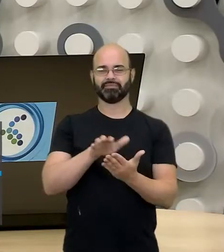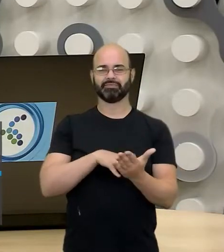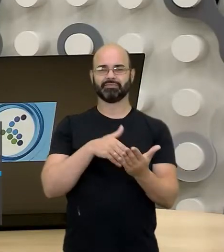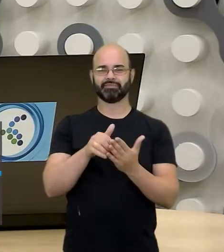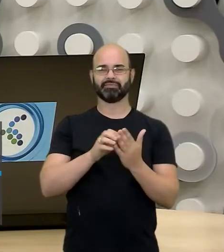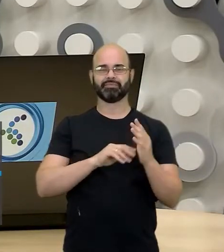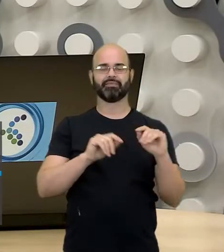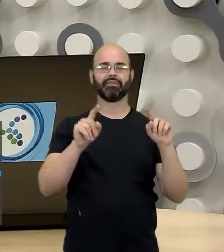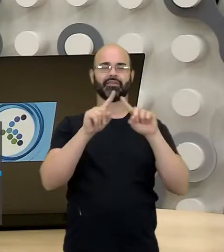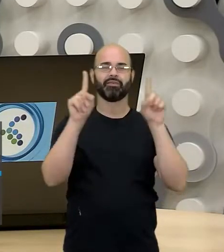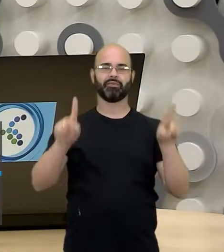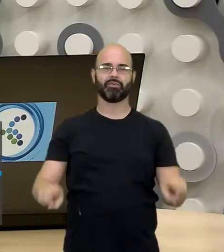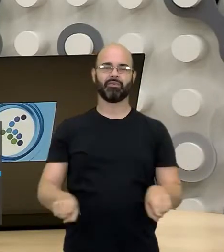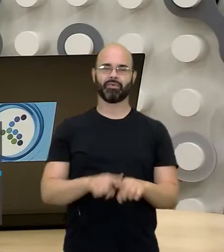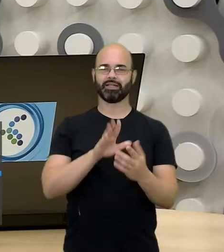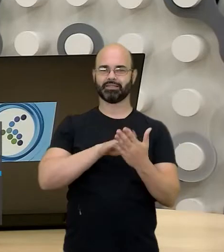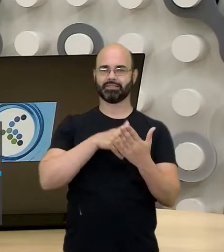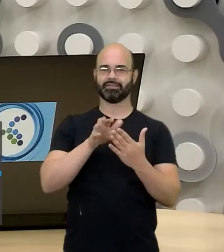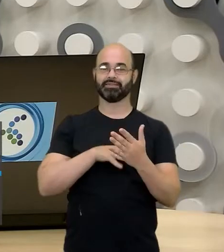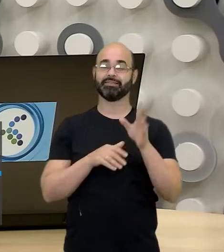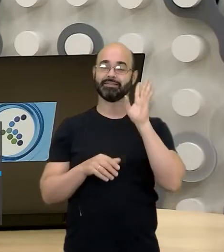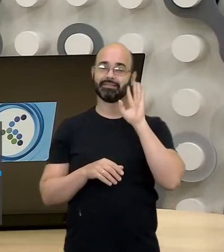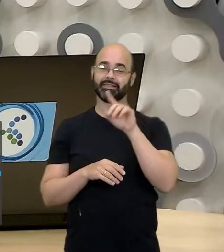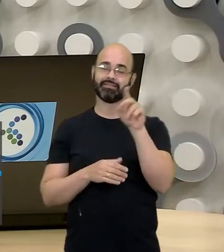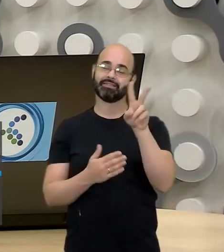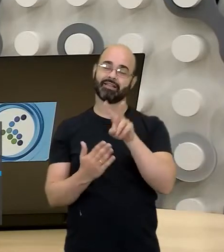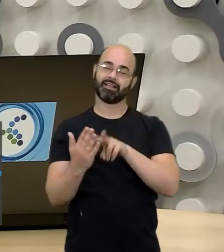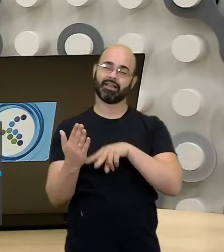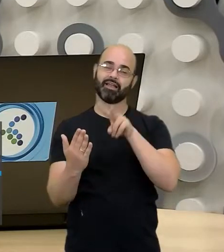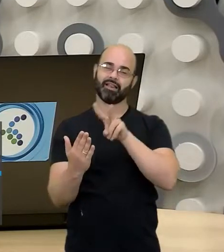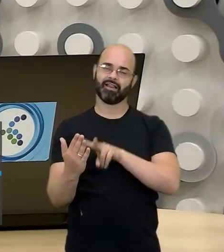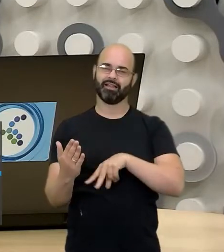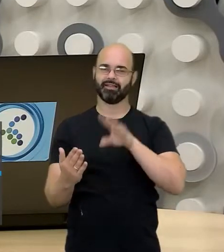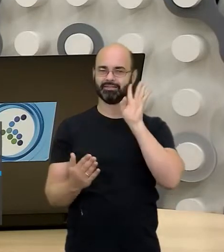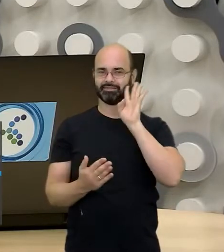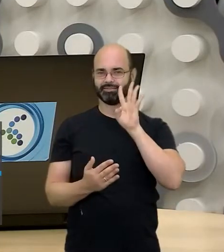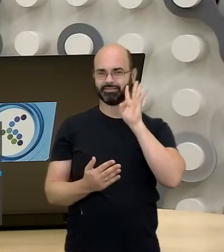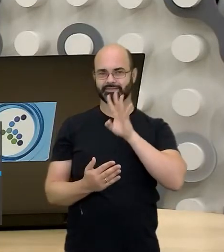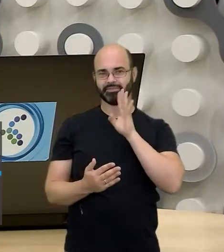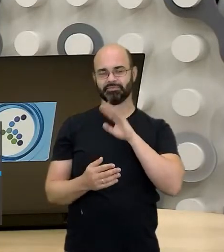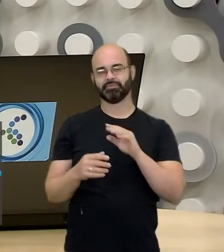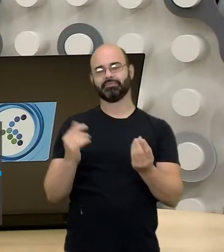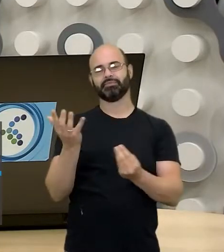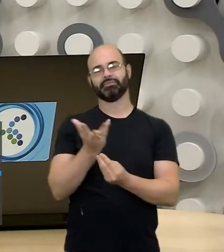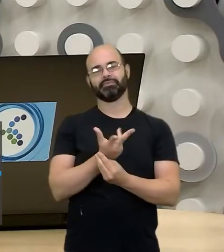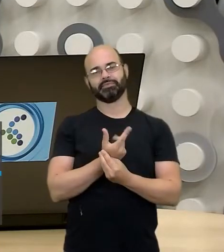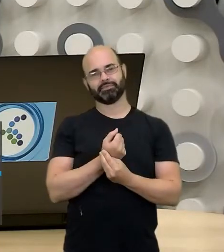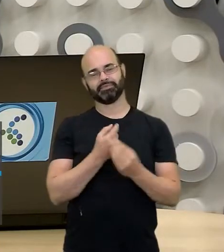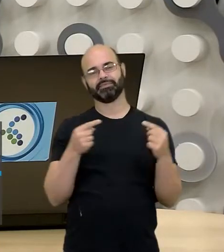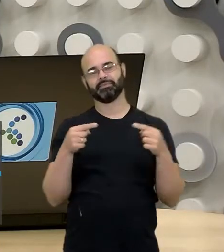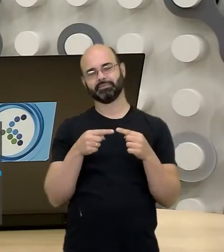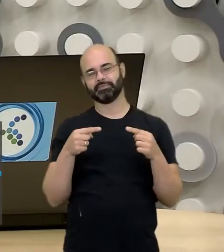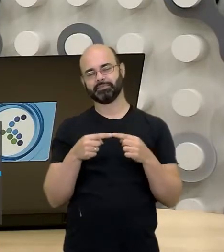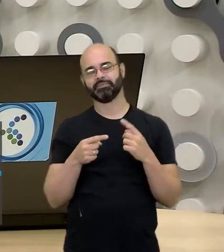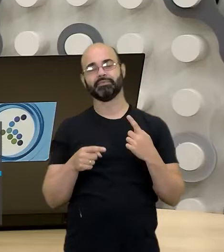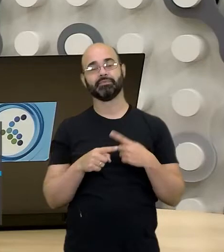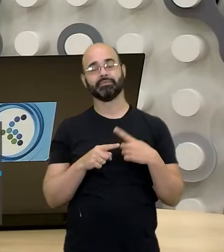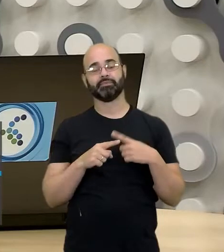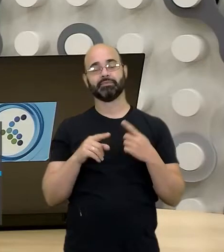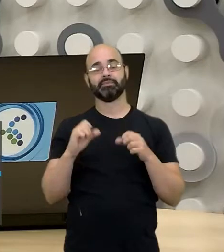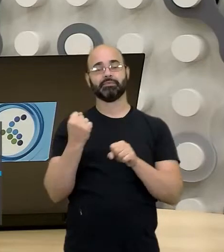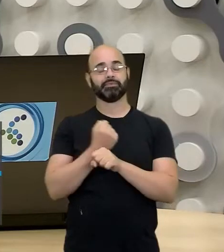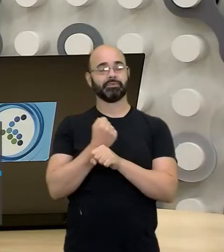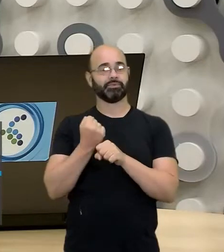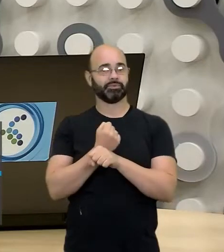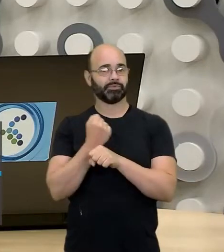então é bem bacana também de vocês fazerem a leitura aí, e ele também sempre relaciona com as obras de arte, porque os artistas, principalmente pintura e